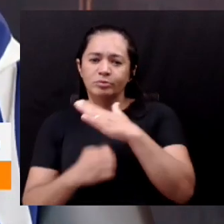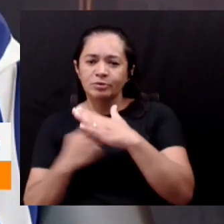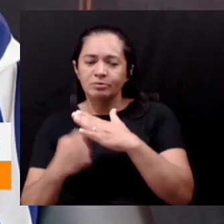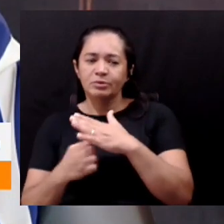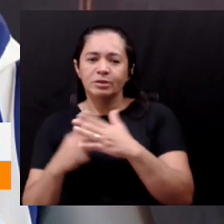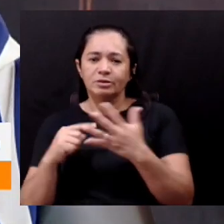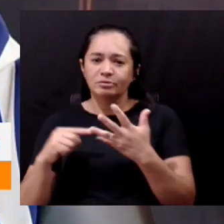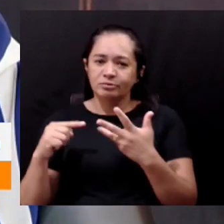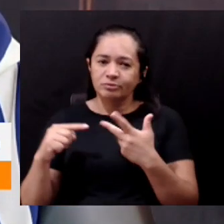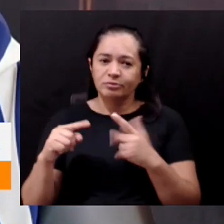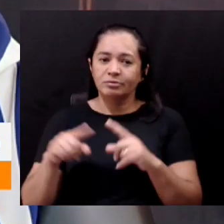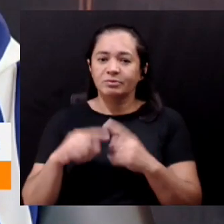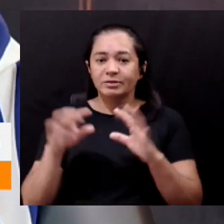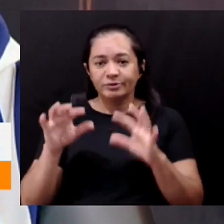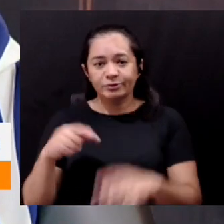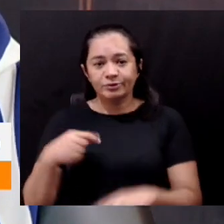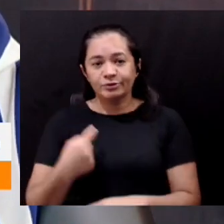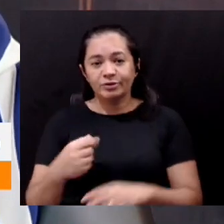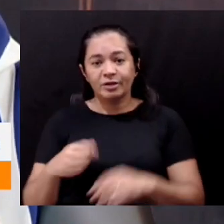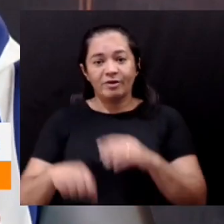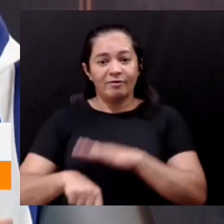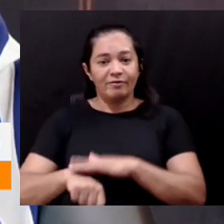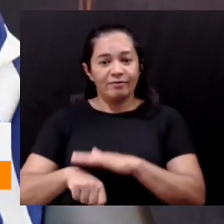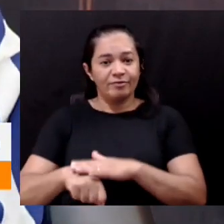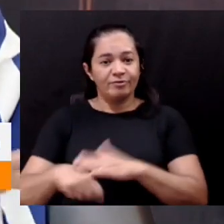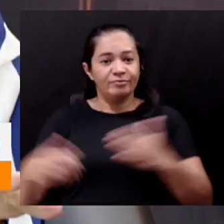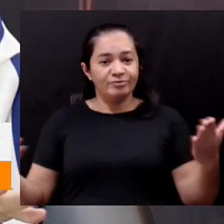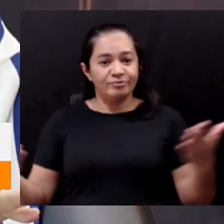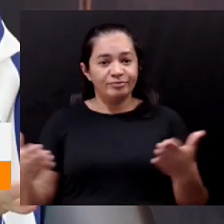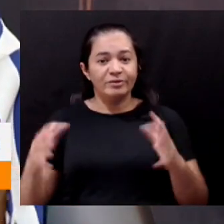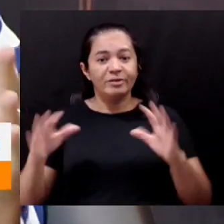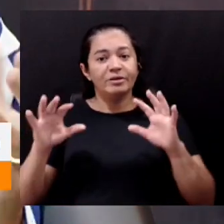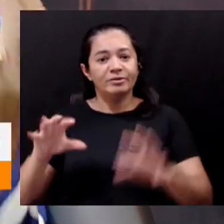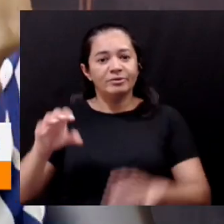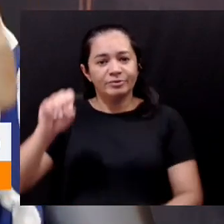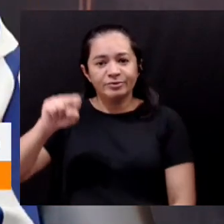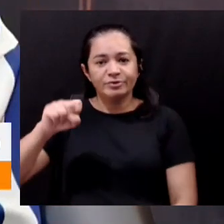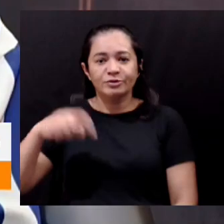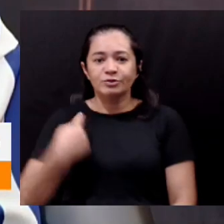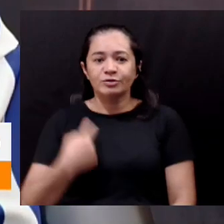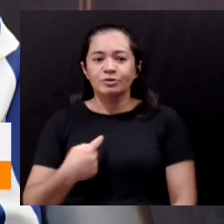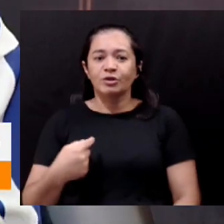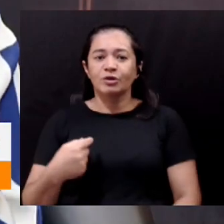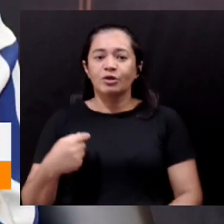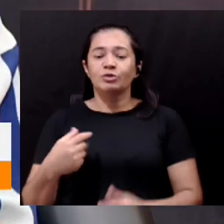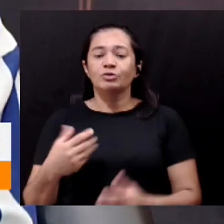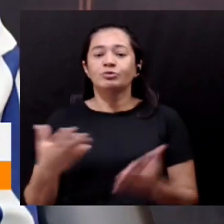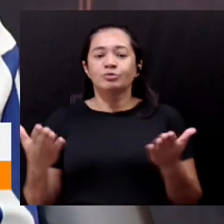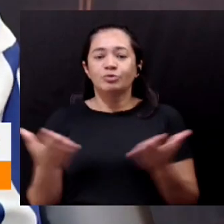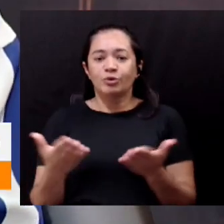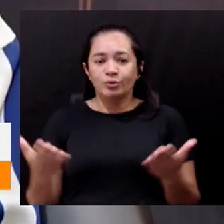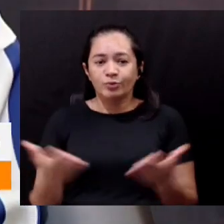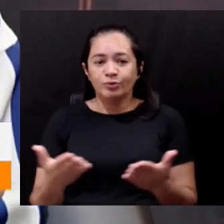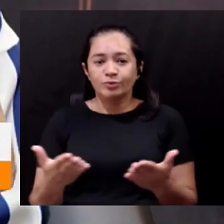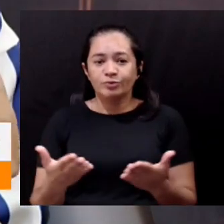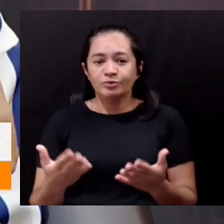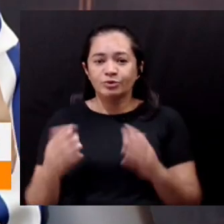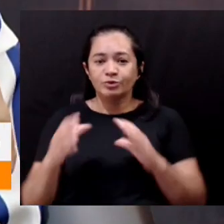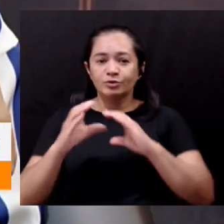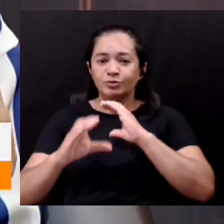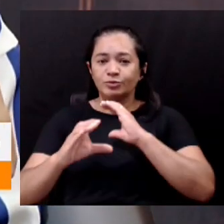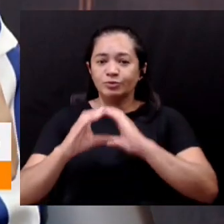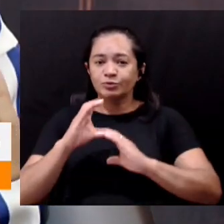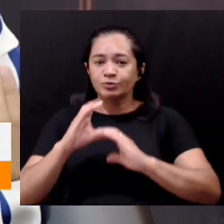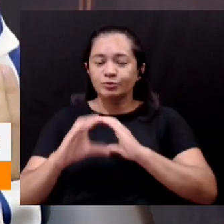a gente está fazendo aqui agora, é sim, nós estamos numa posição, neste momento, de comunicação,